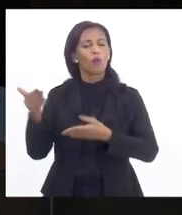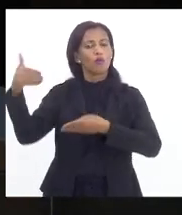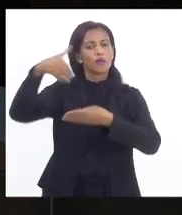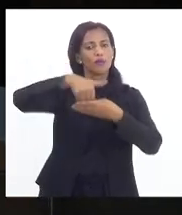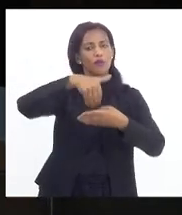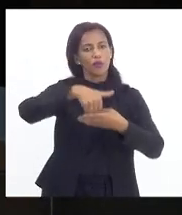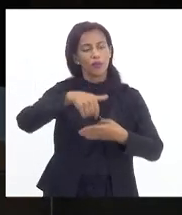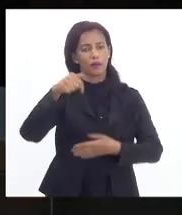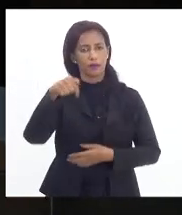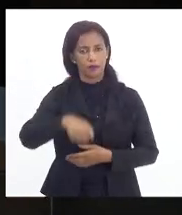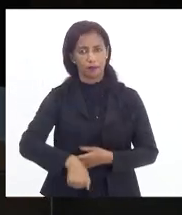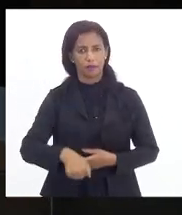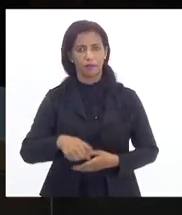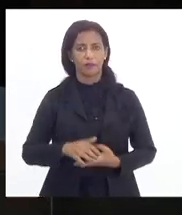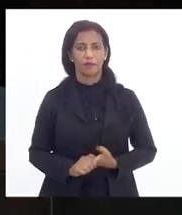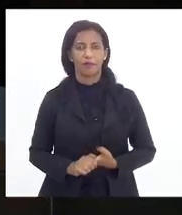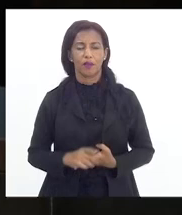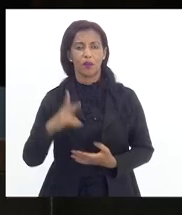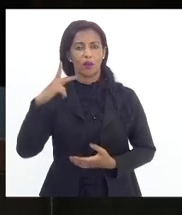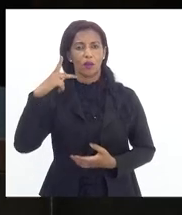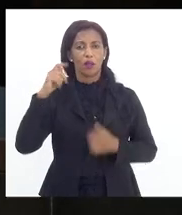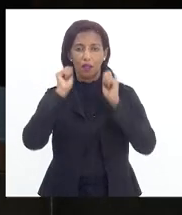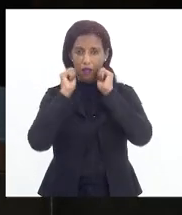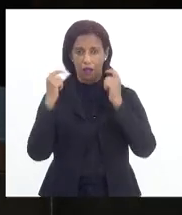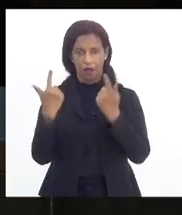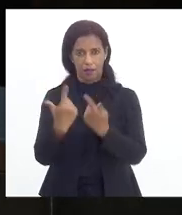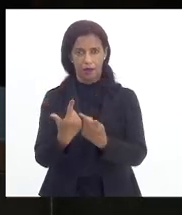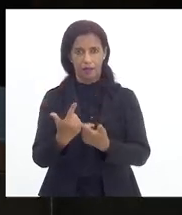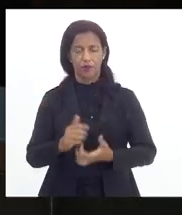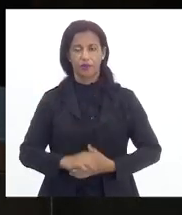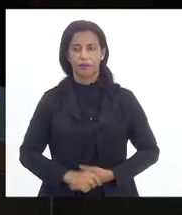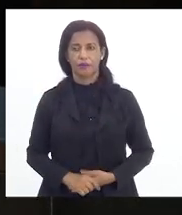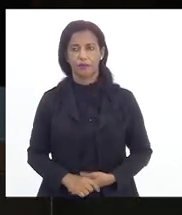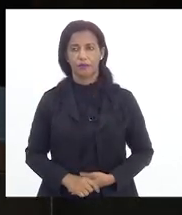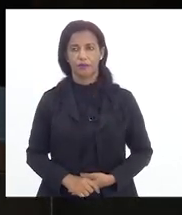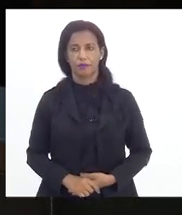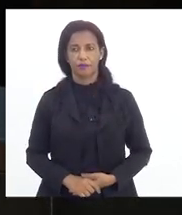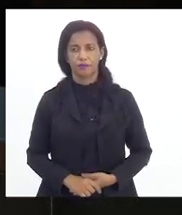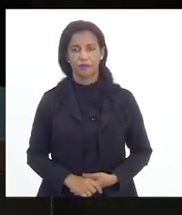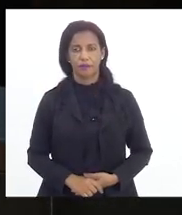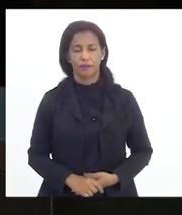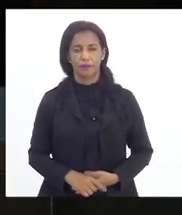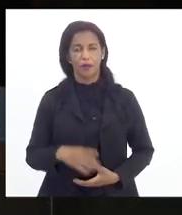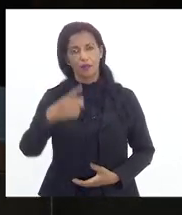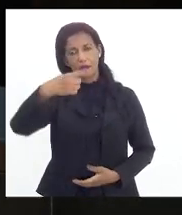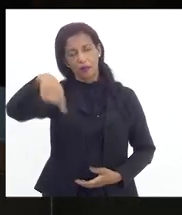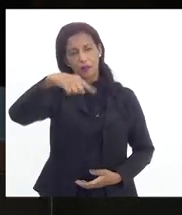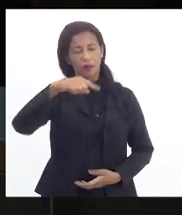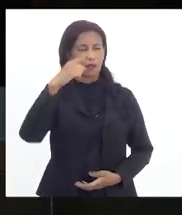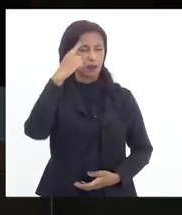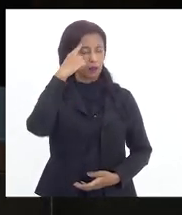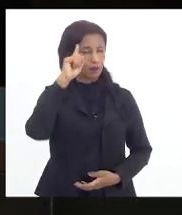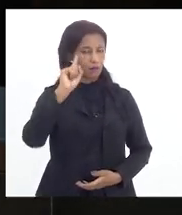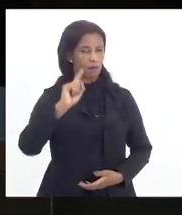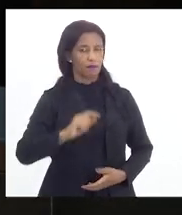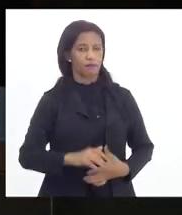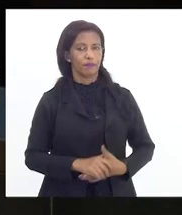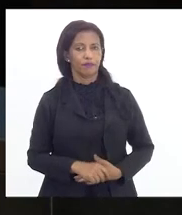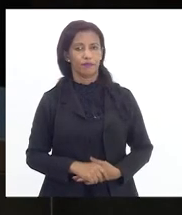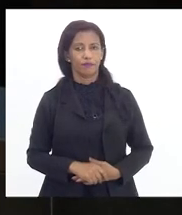votadas aqui no Parlamento professores ter uma ideia